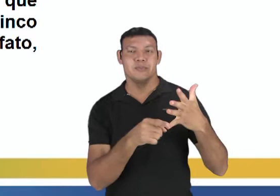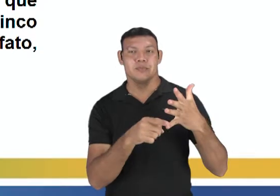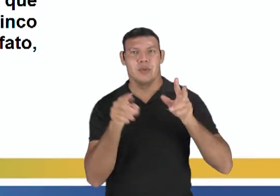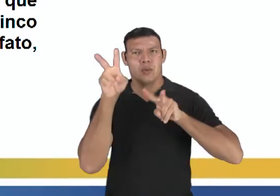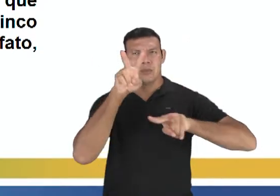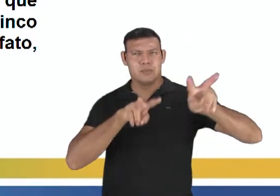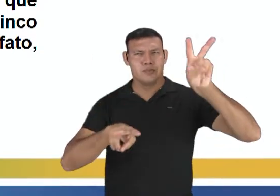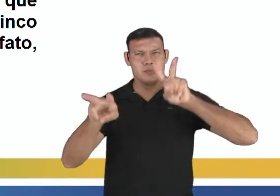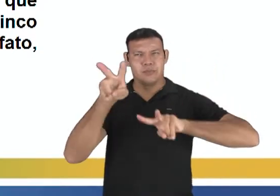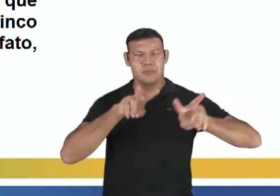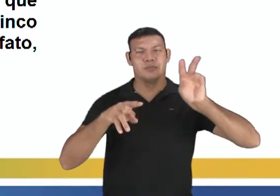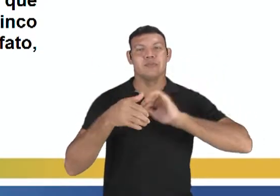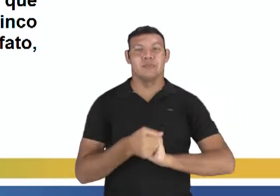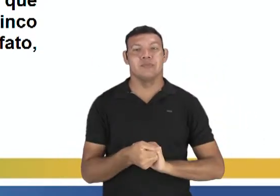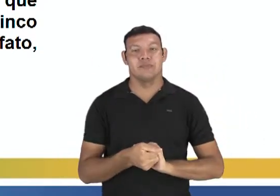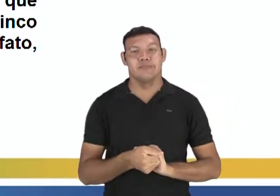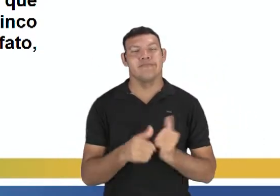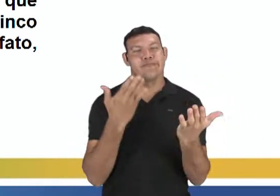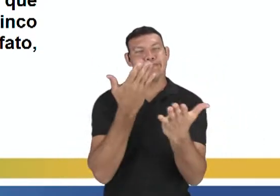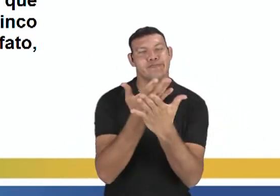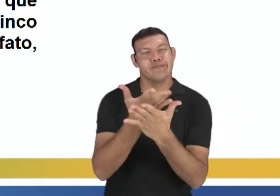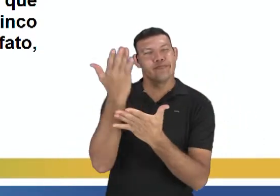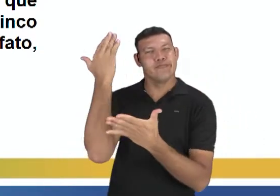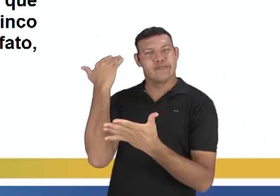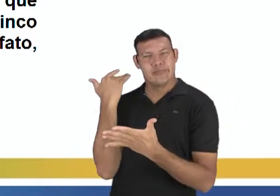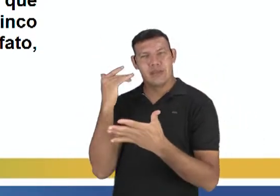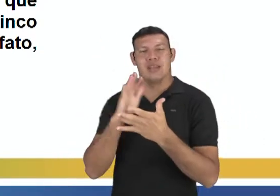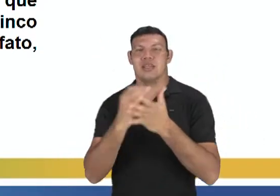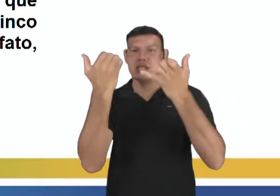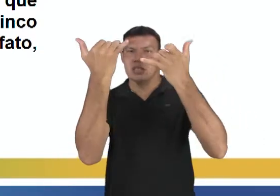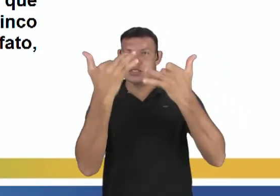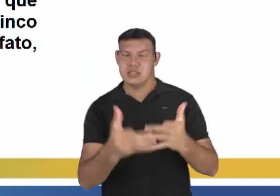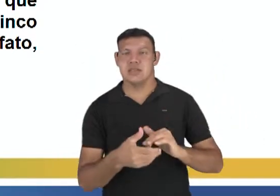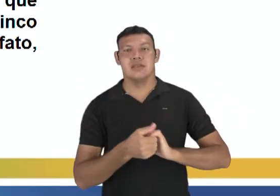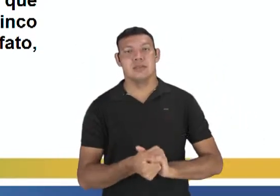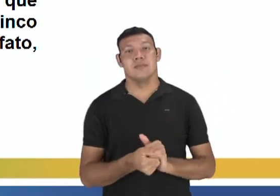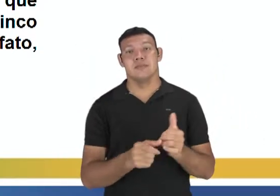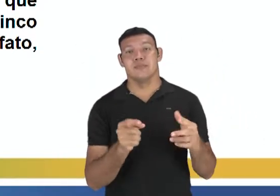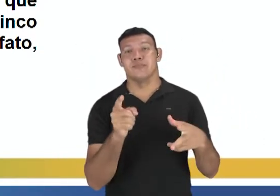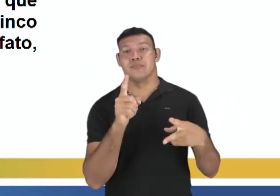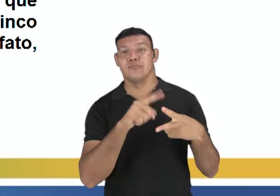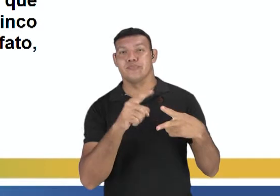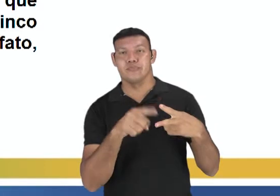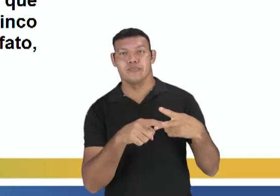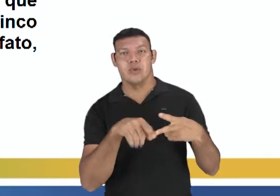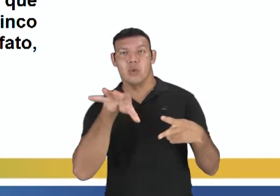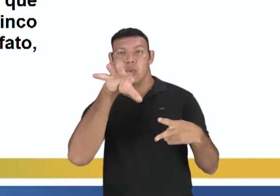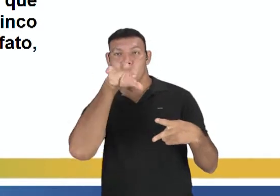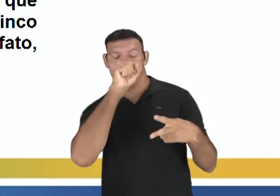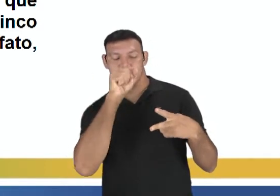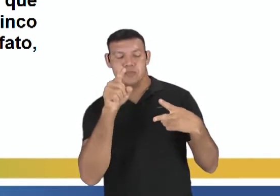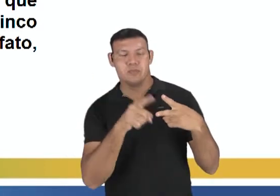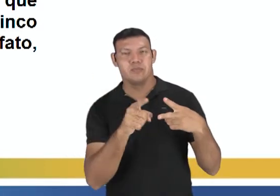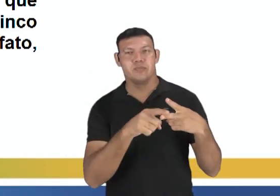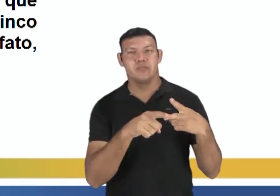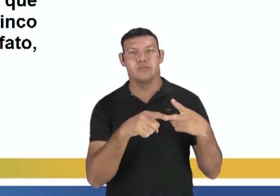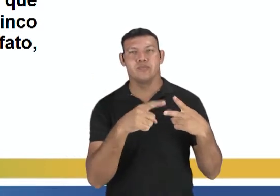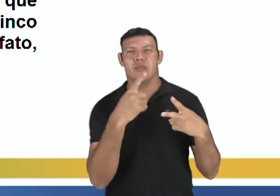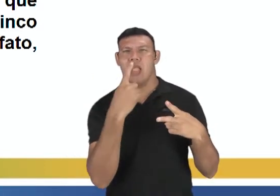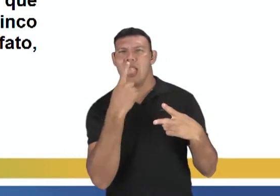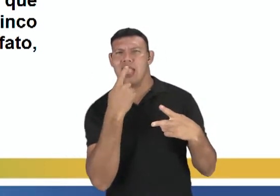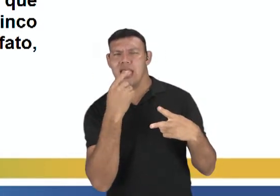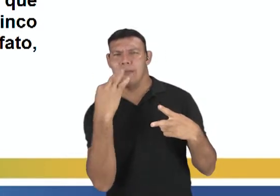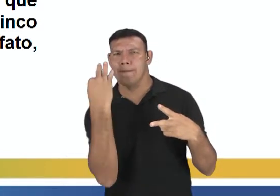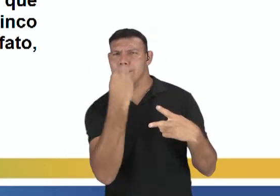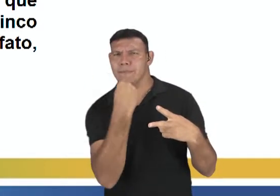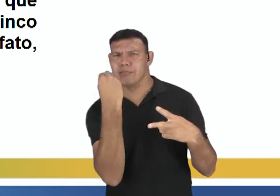nós falamos um pouco sobre o paladar e o olfato. Nessa aula, nós vamos dar mais enfoque na